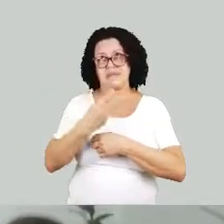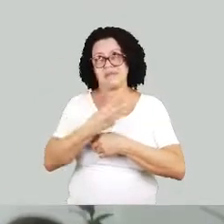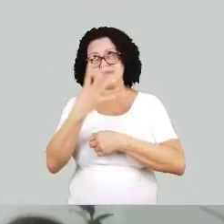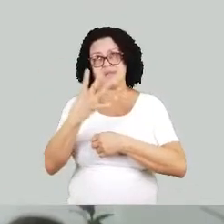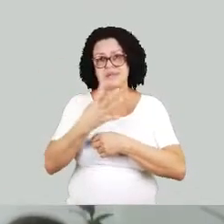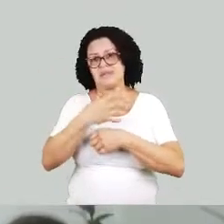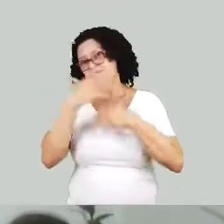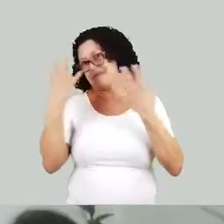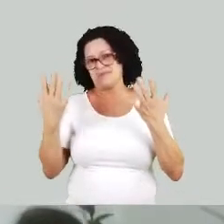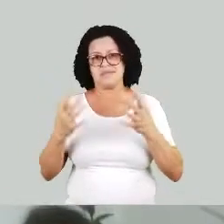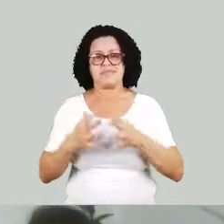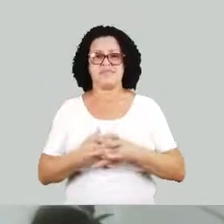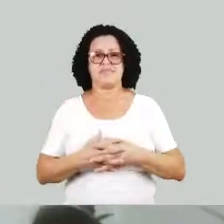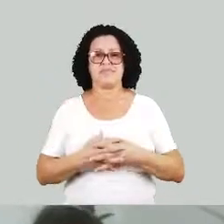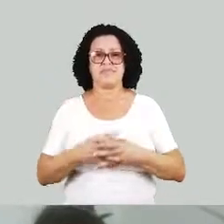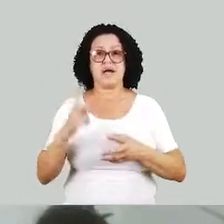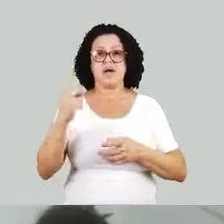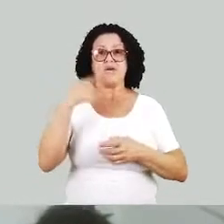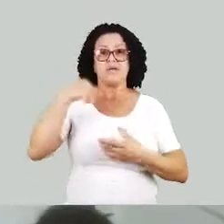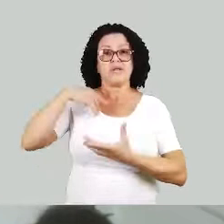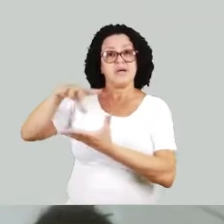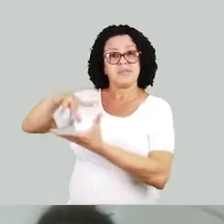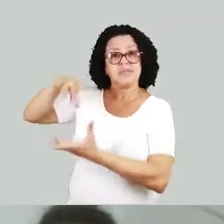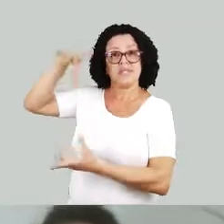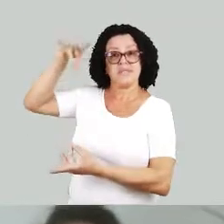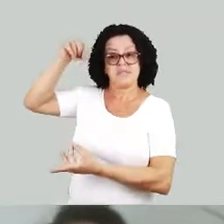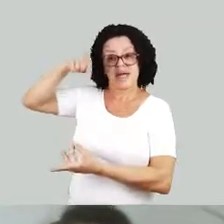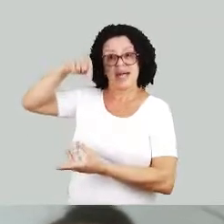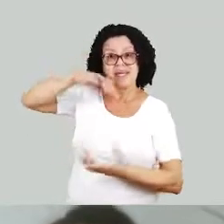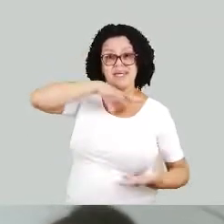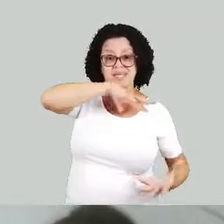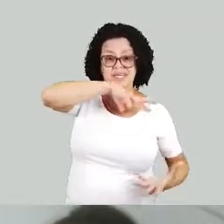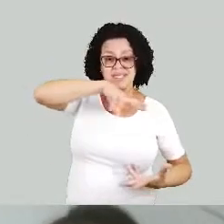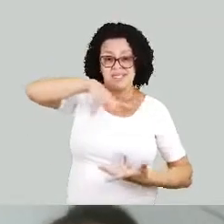for. Nós somos espíritos aqui em